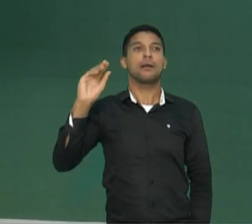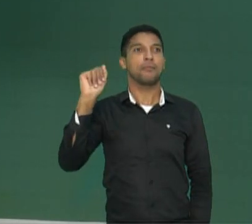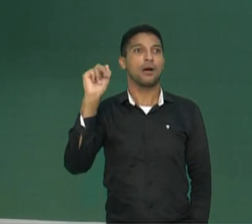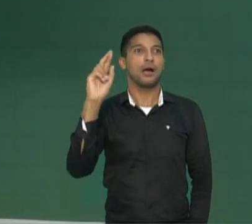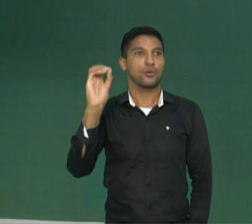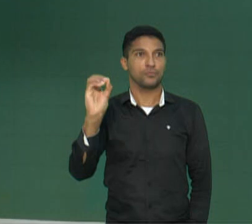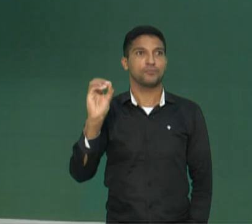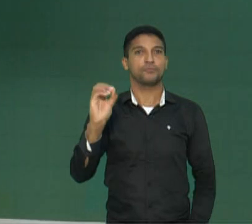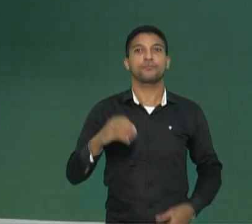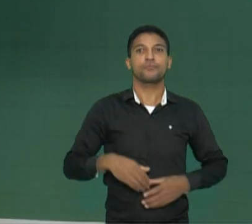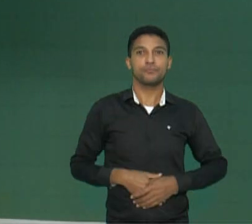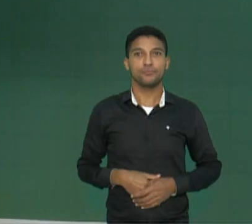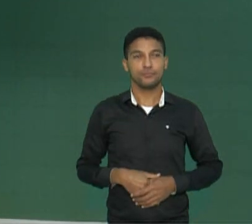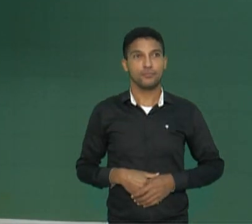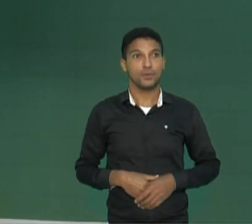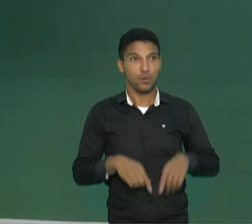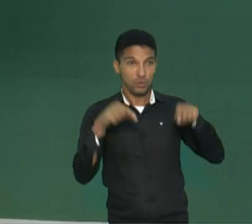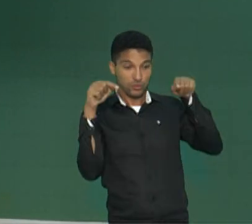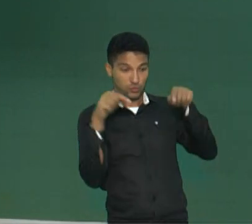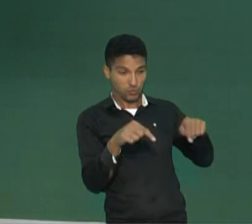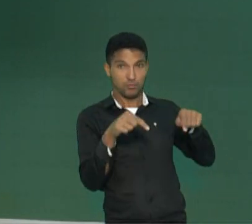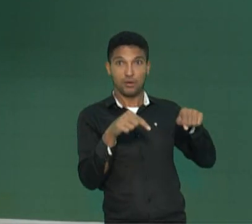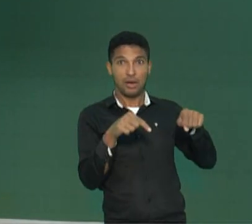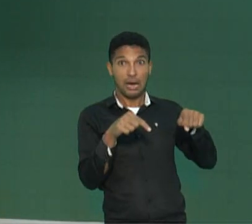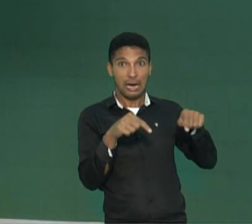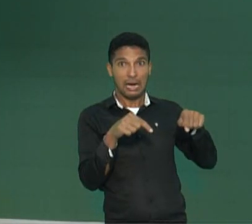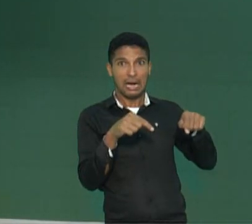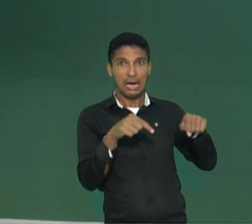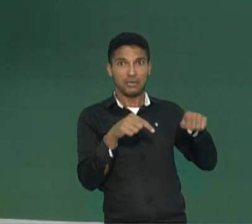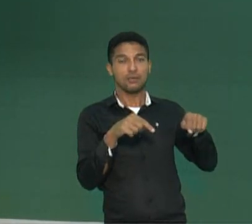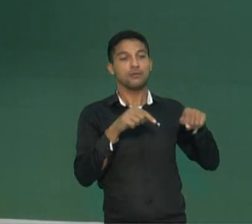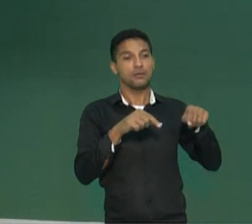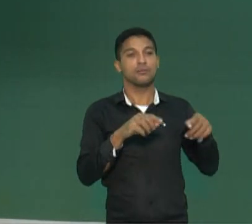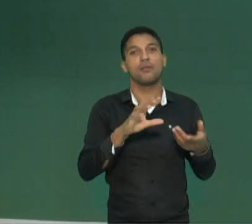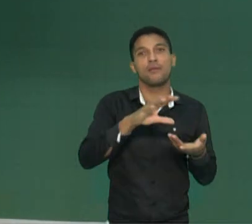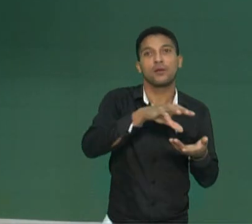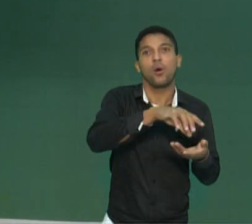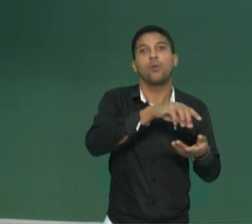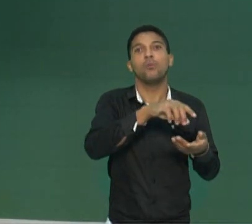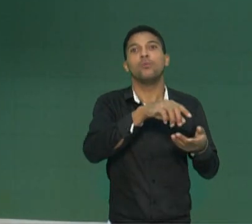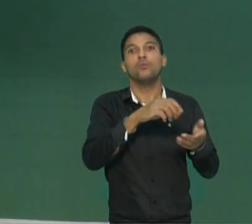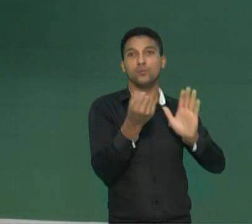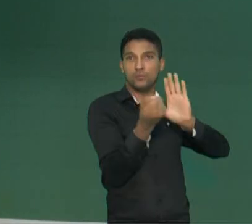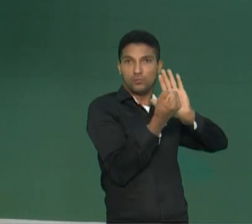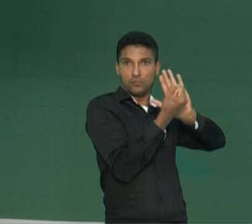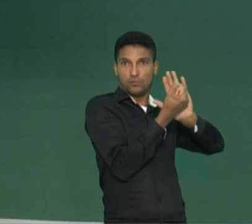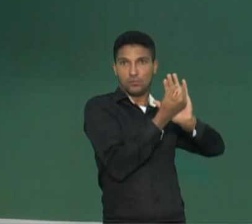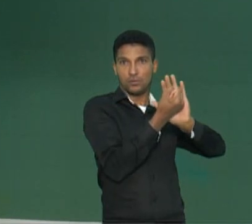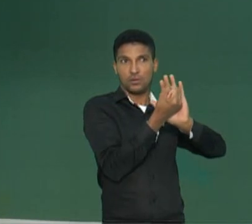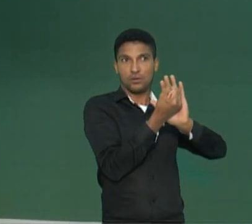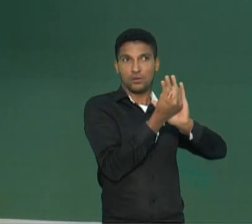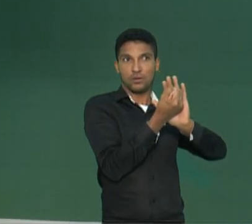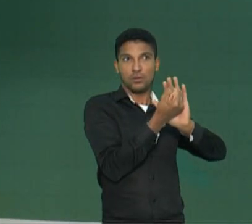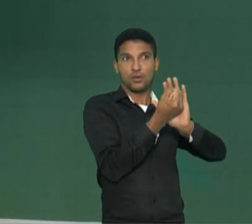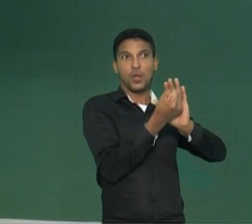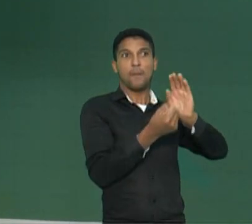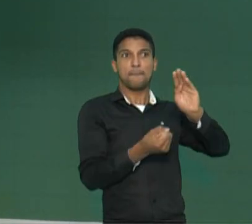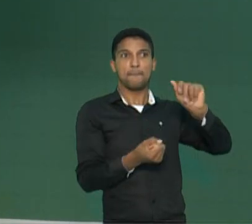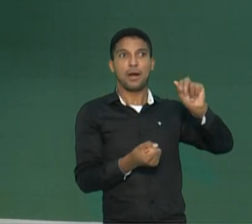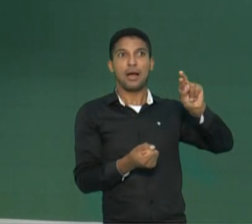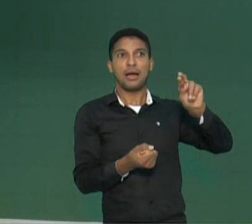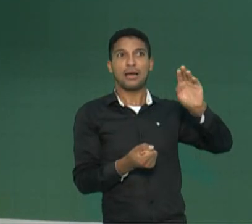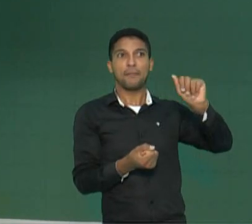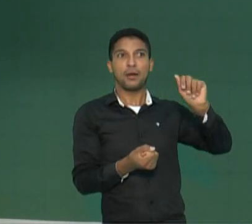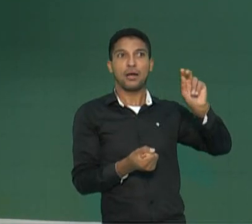um cara chamado Jorge Vasari, né, que era um cara da Renascença. E o pessoal da Renascença